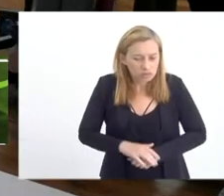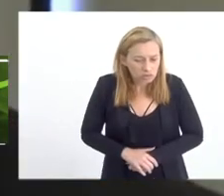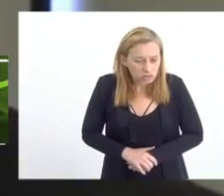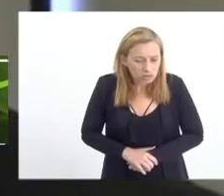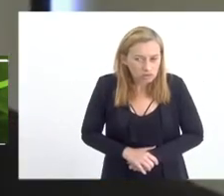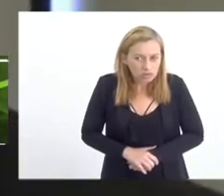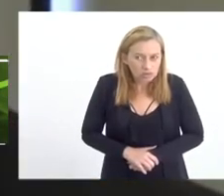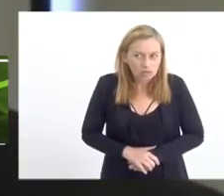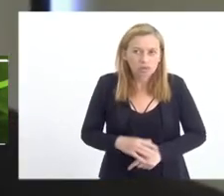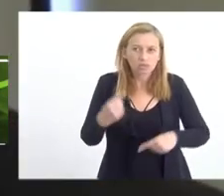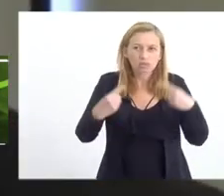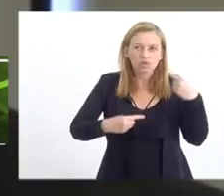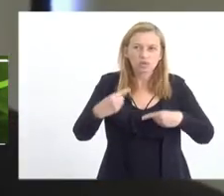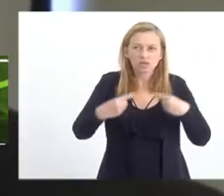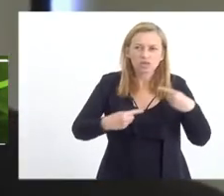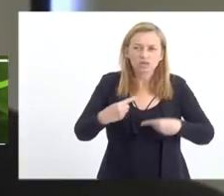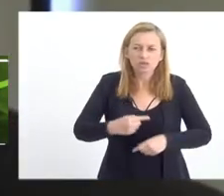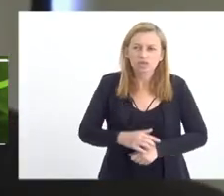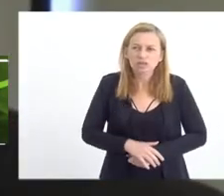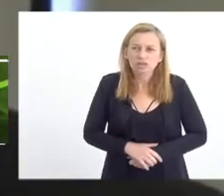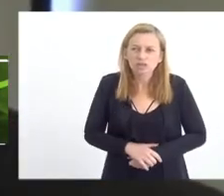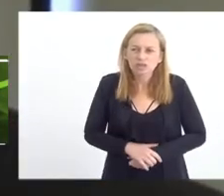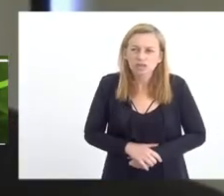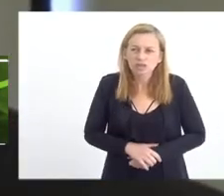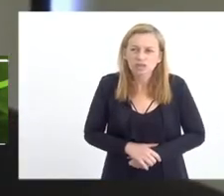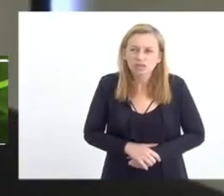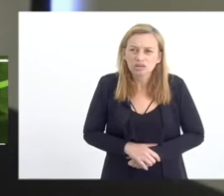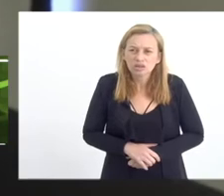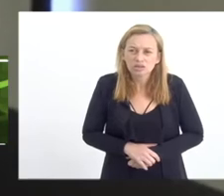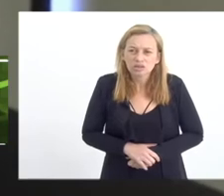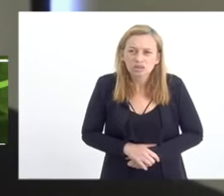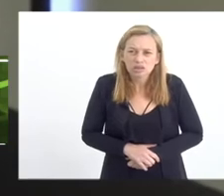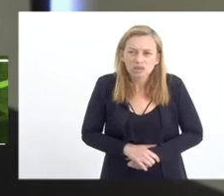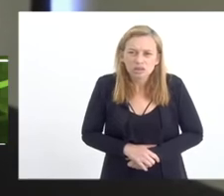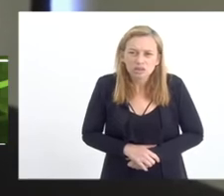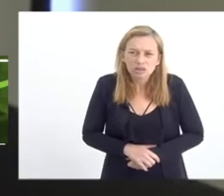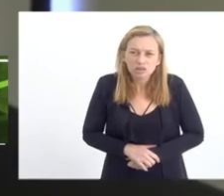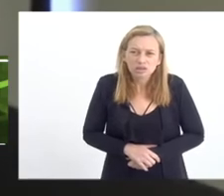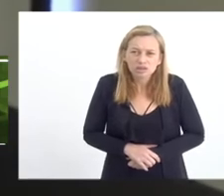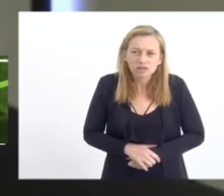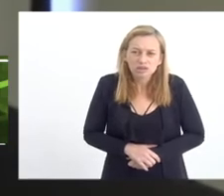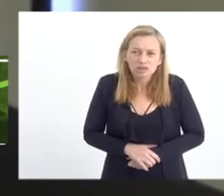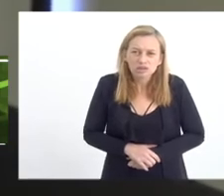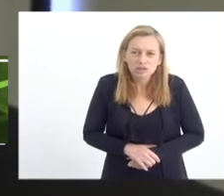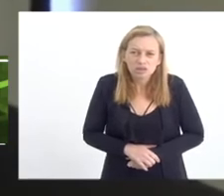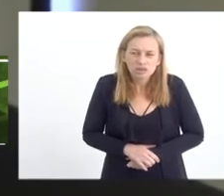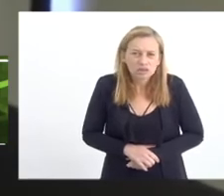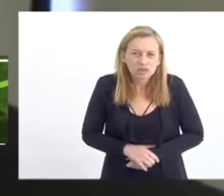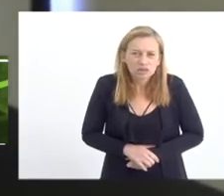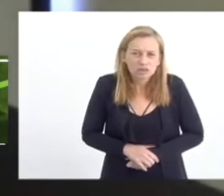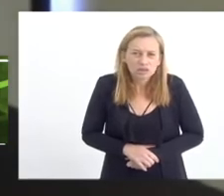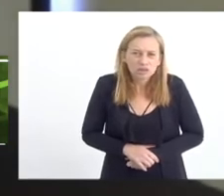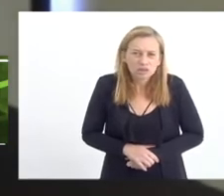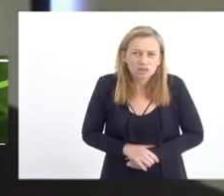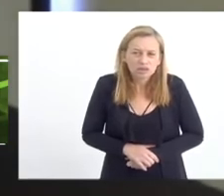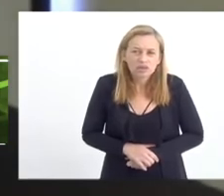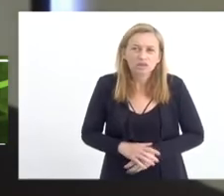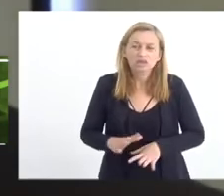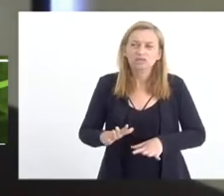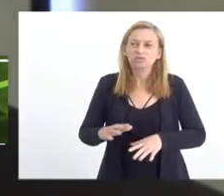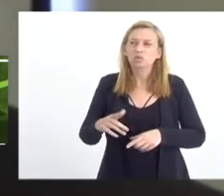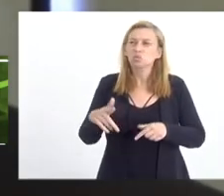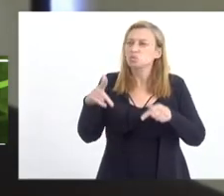de política pública. A empresa estatal que pega as determinadas emanadas, no caso